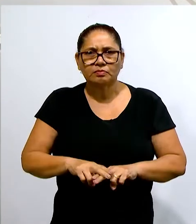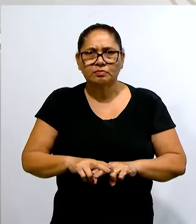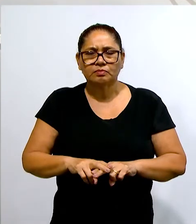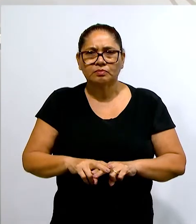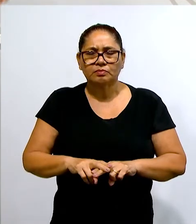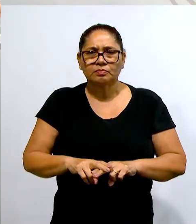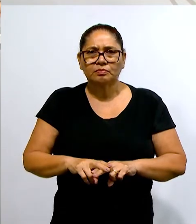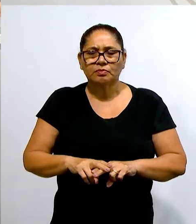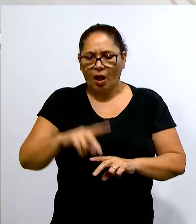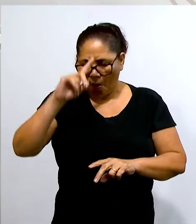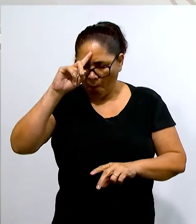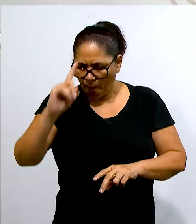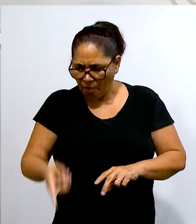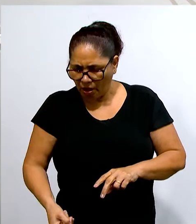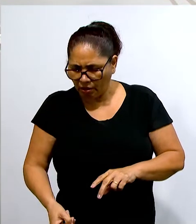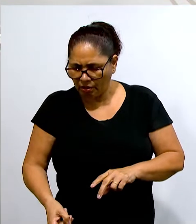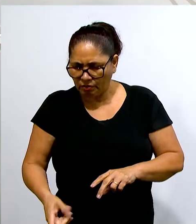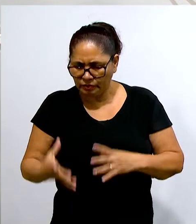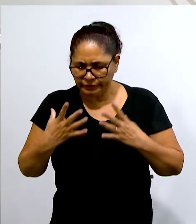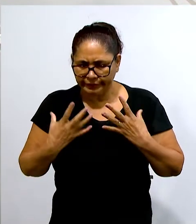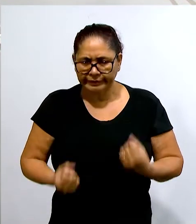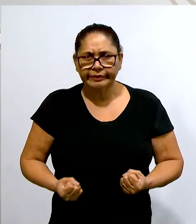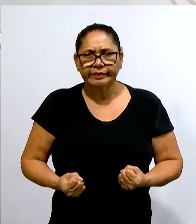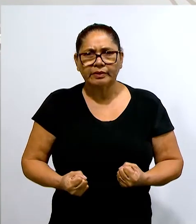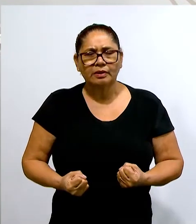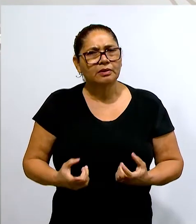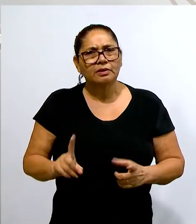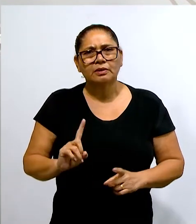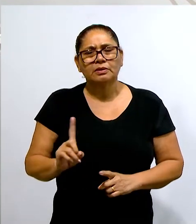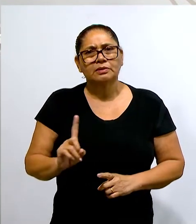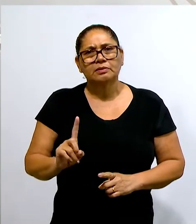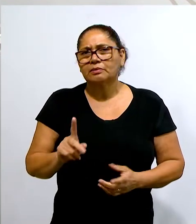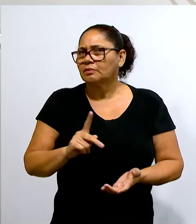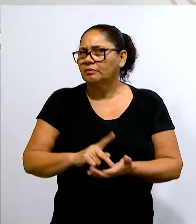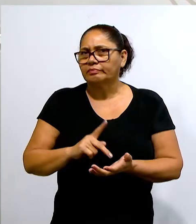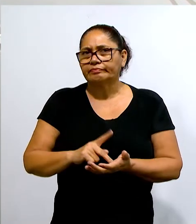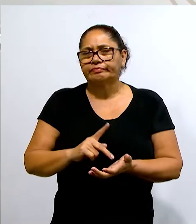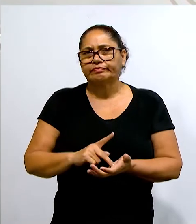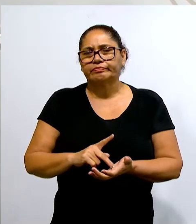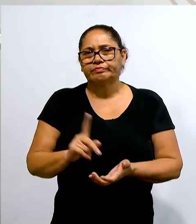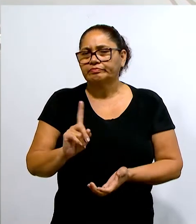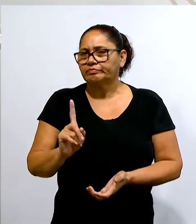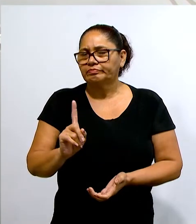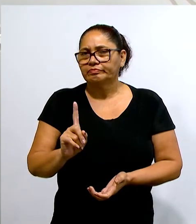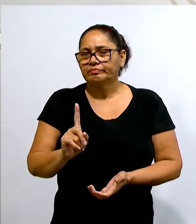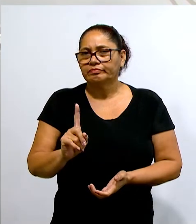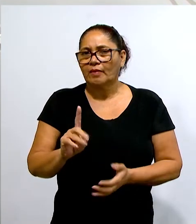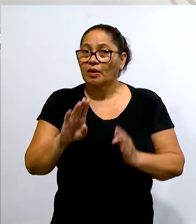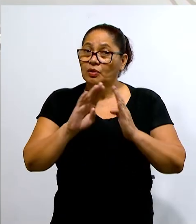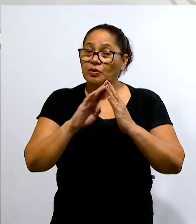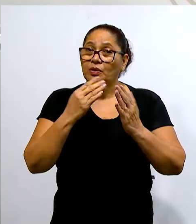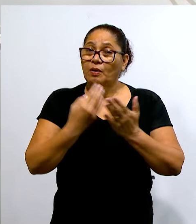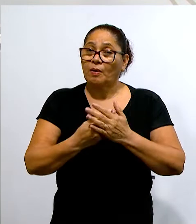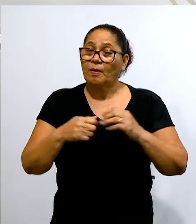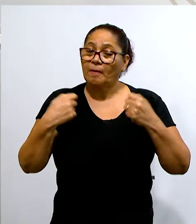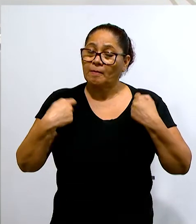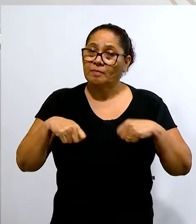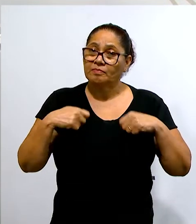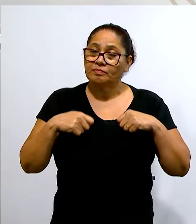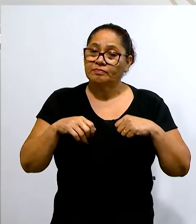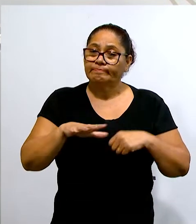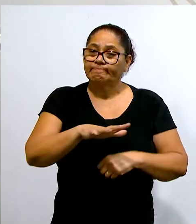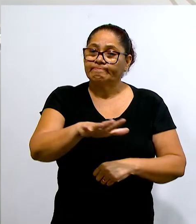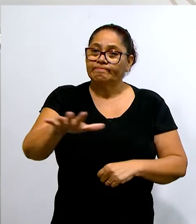obedece, executa o que alguém está mandando. E não é isso. A escola hoje, ela precisa desse